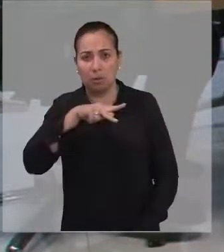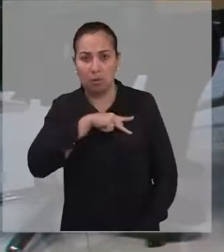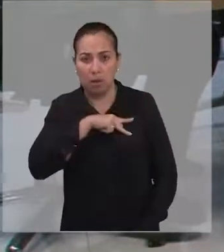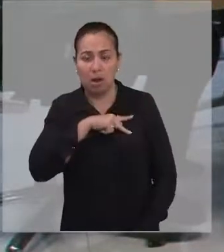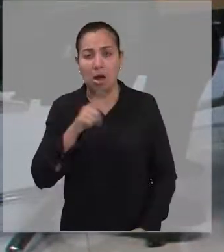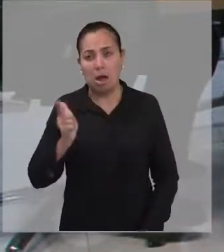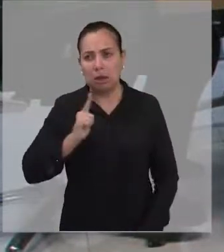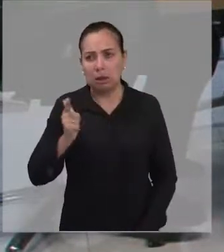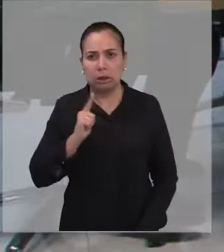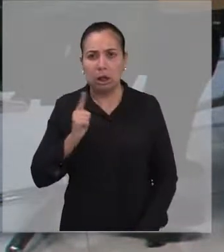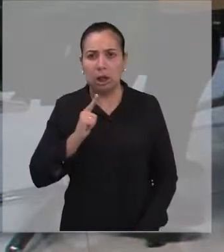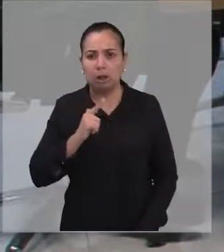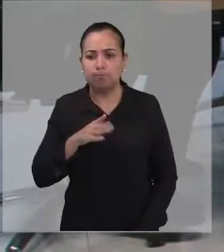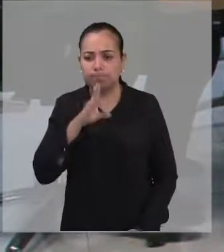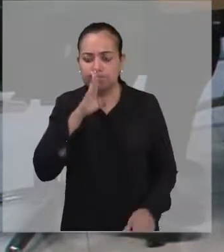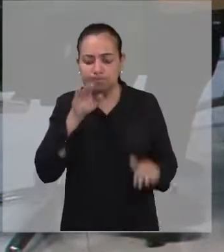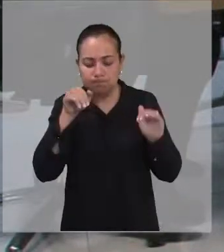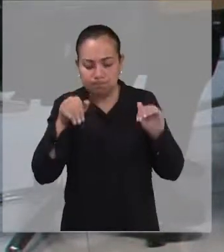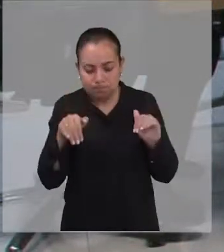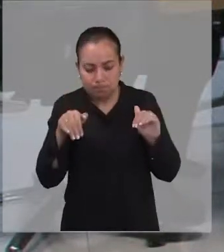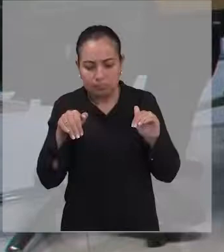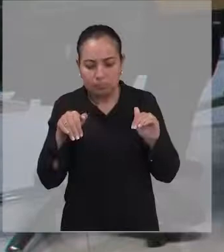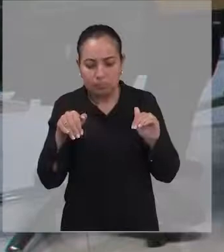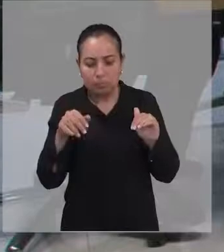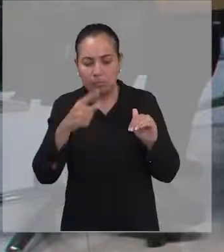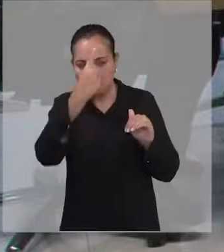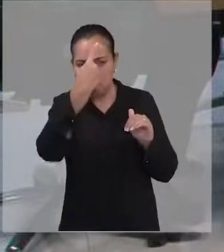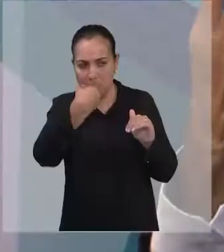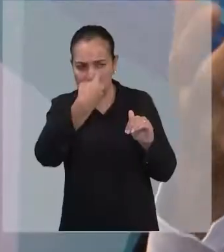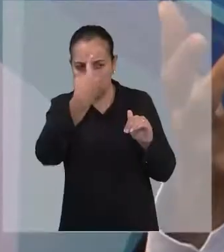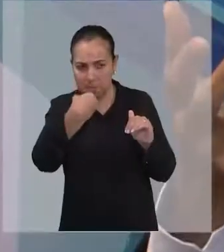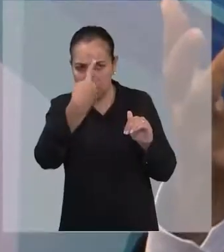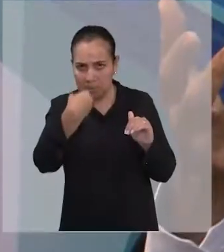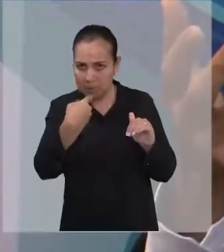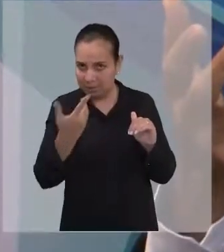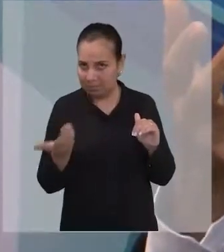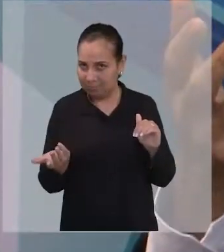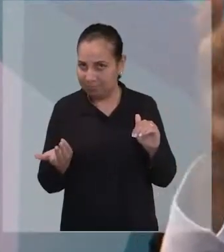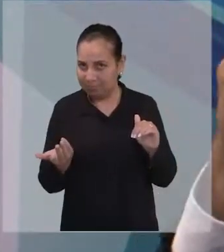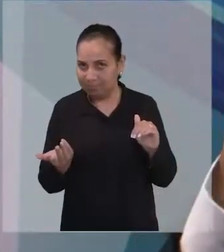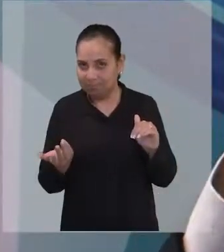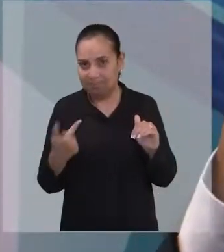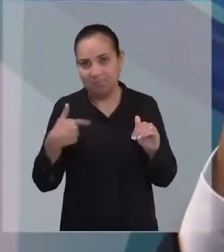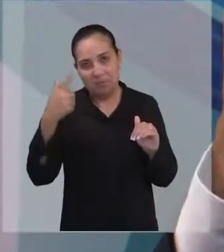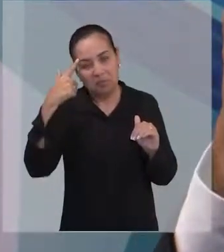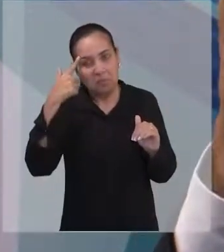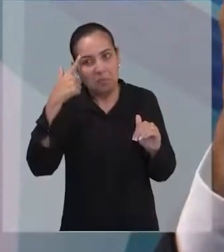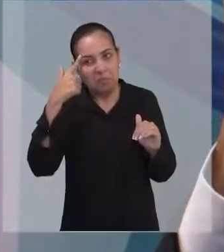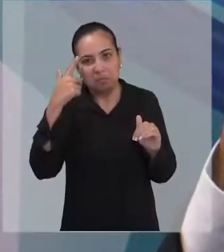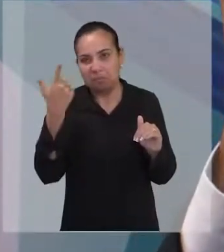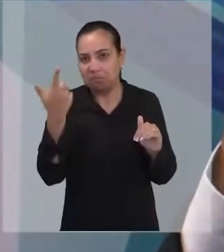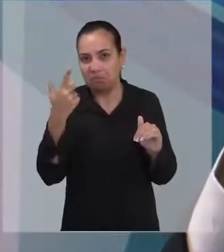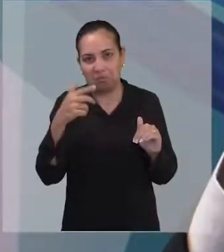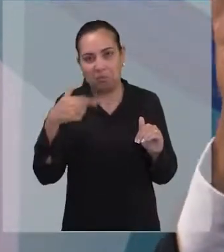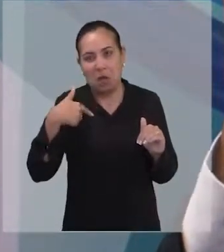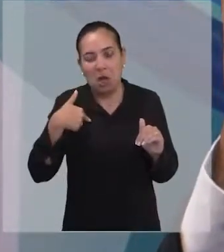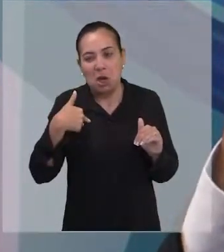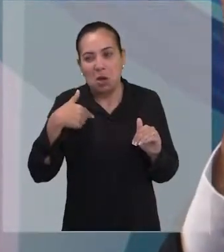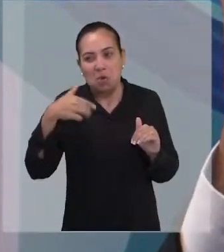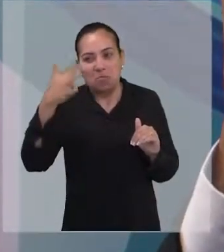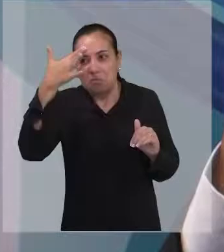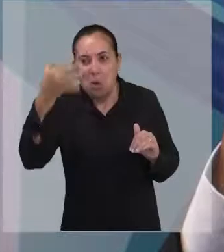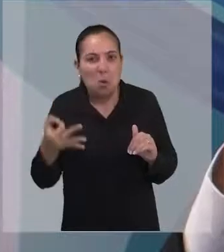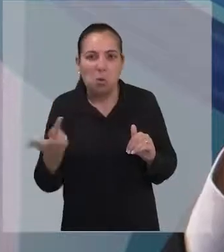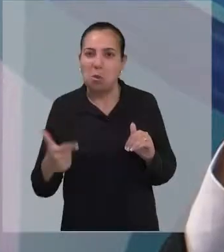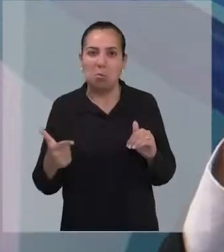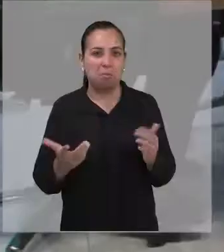Público estaria de cabeça baixa executando ditado de um juiz. Isso é uma coisa que fica difícil da gente compreender.